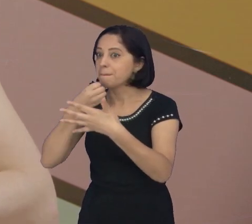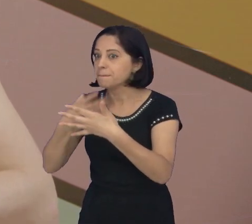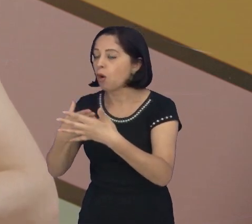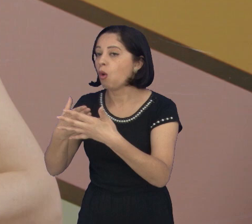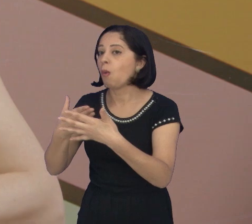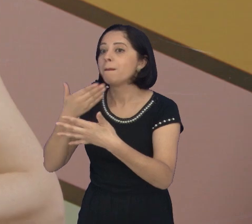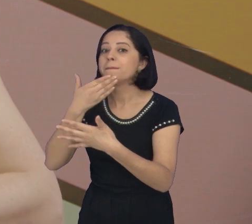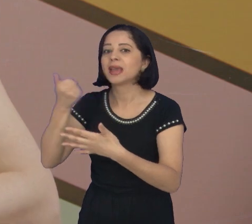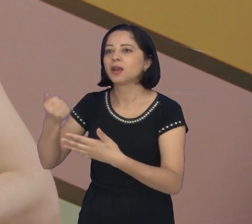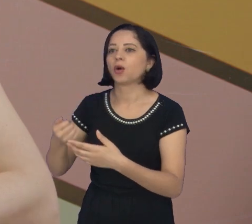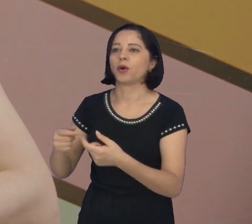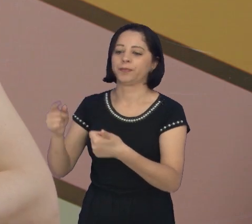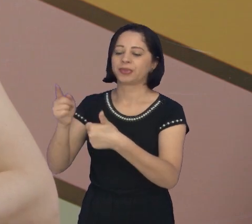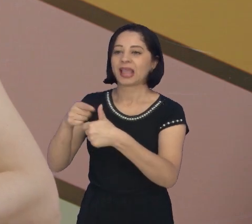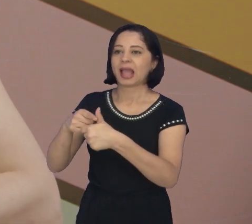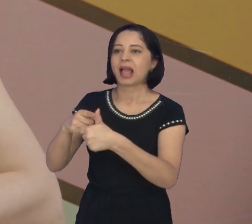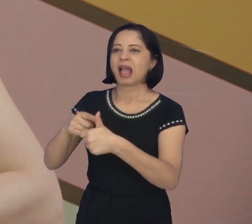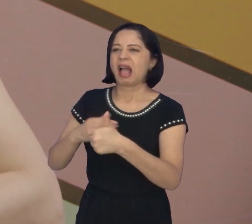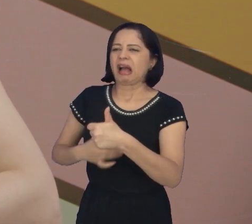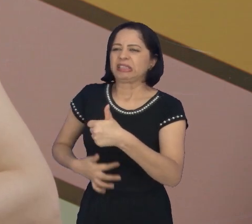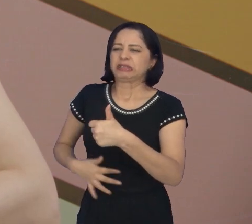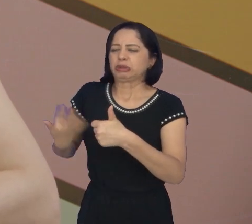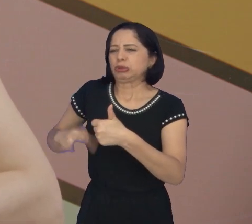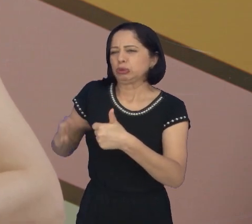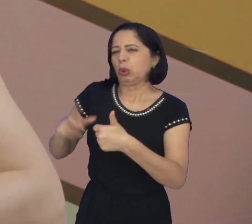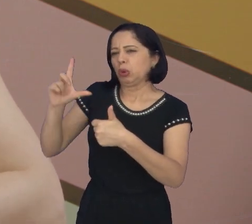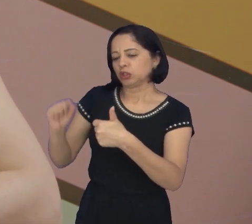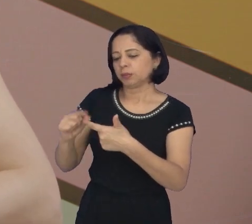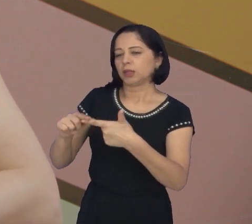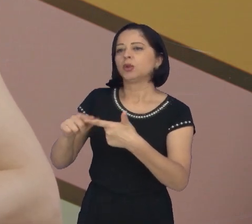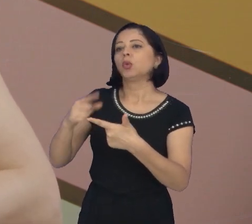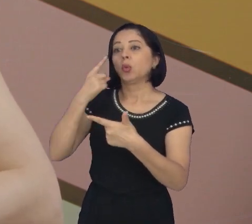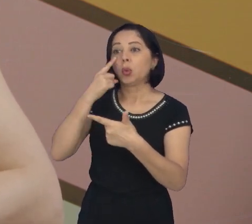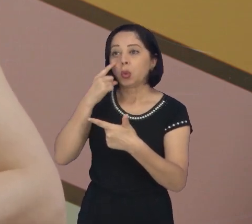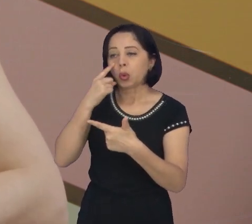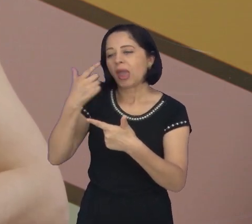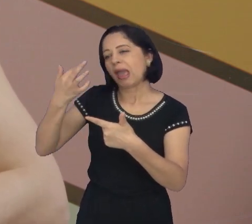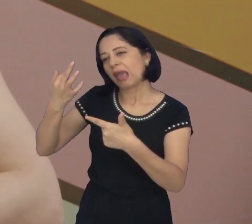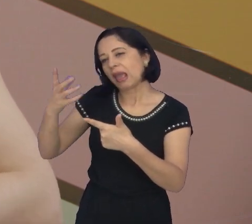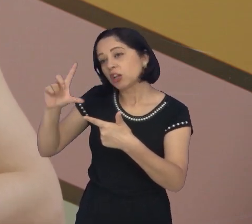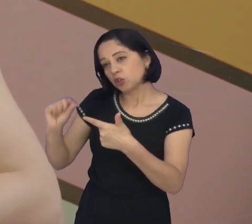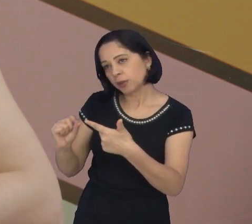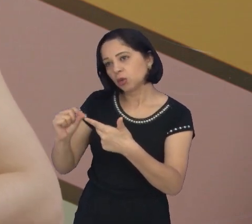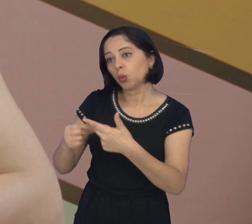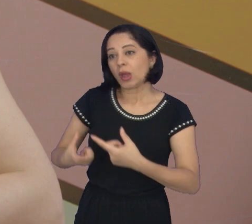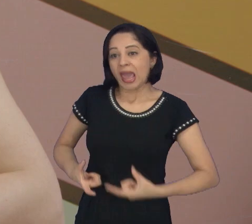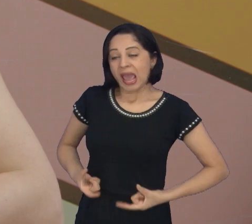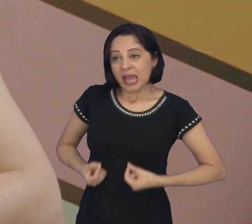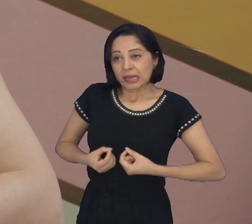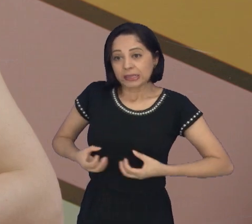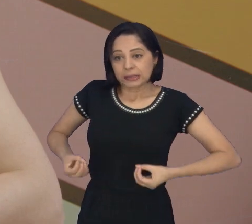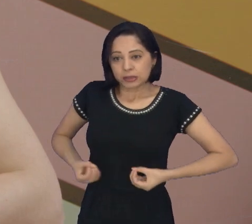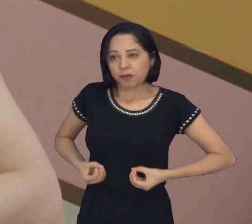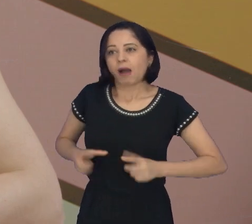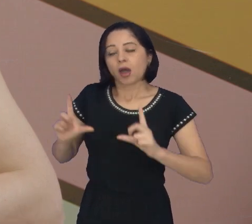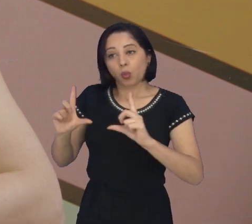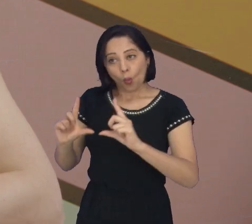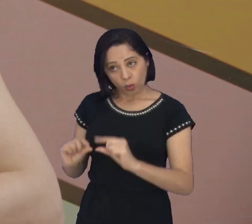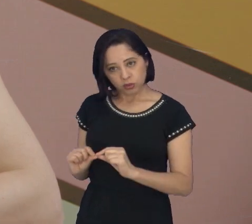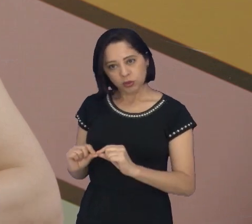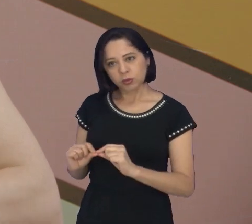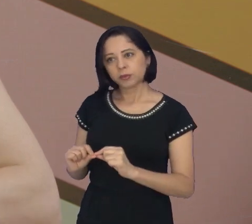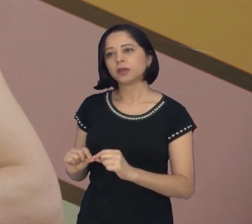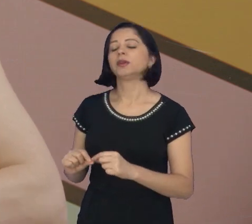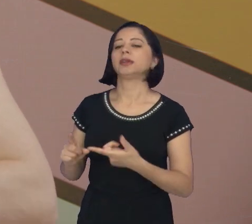cólica, da endometriose, do sangramento excessivo, da anemia, reduz câncer de ovário, intestino e